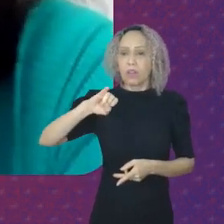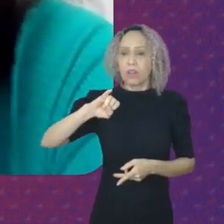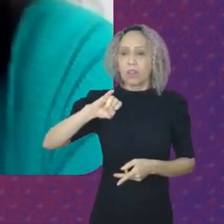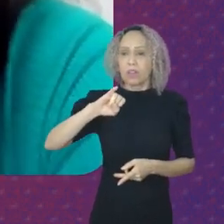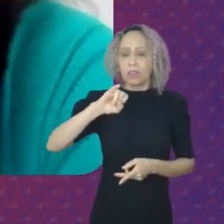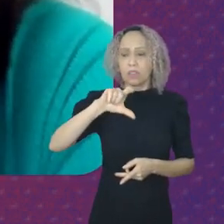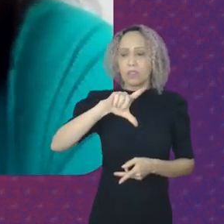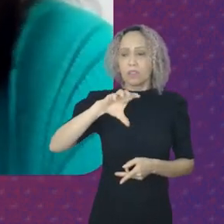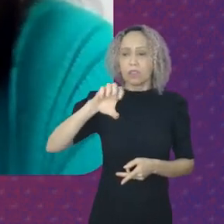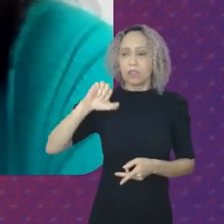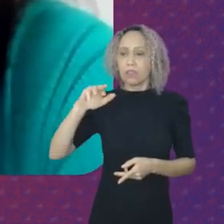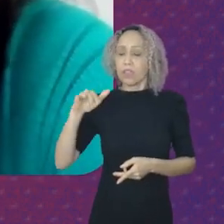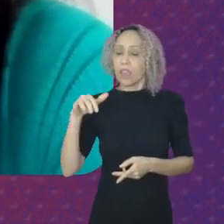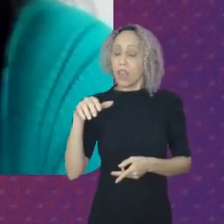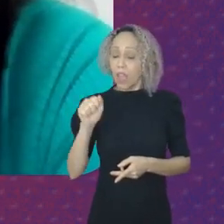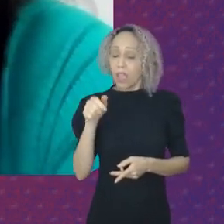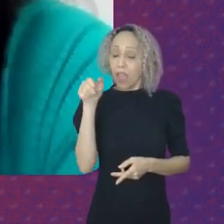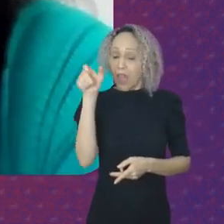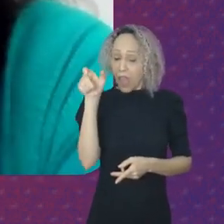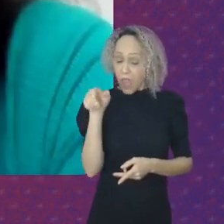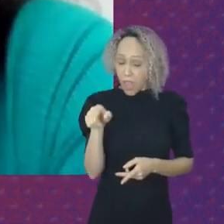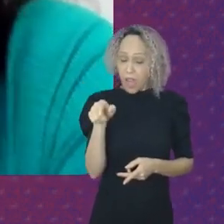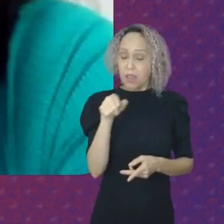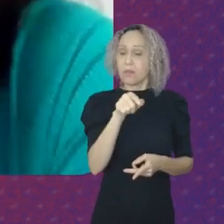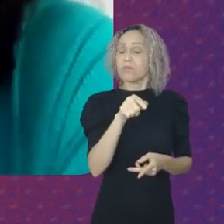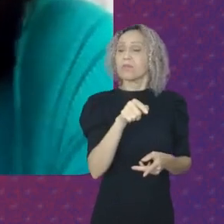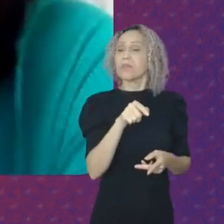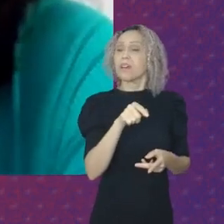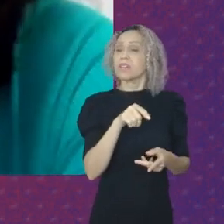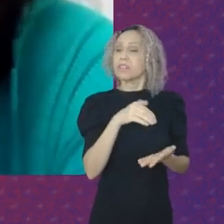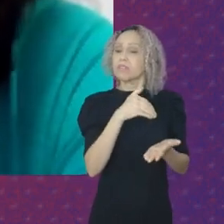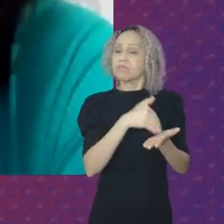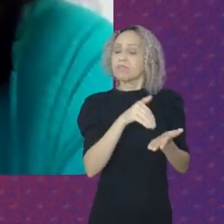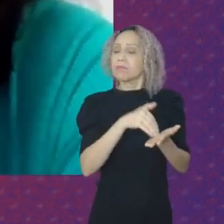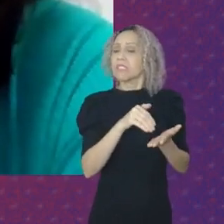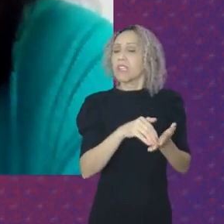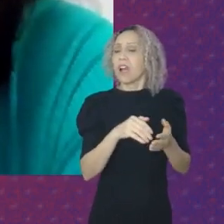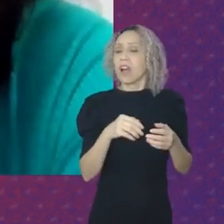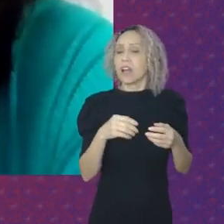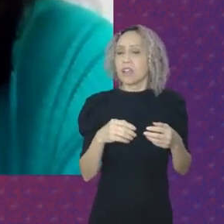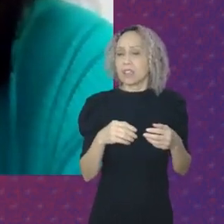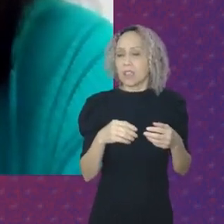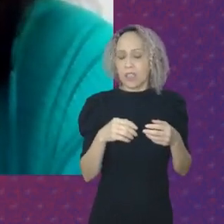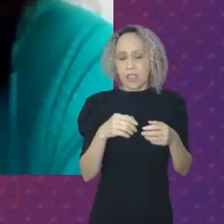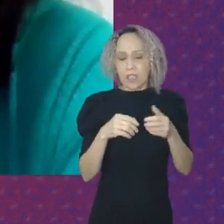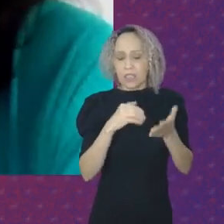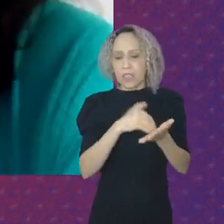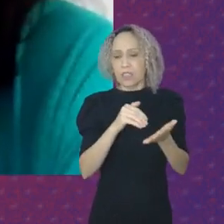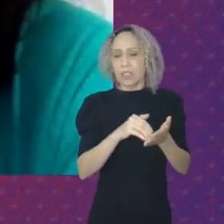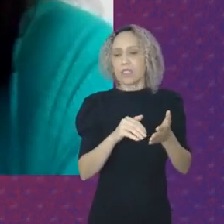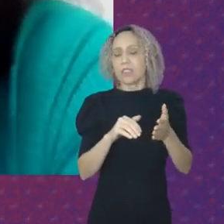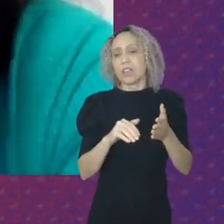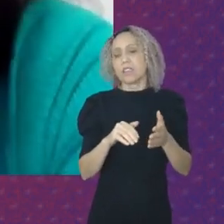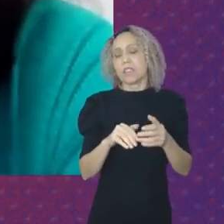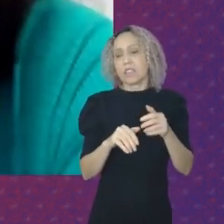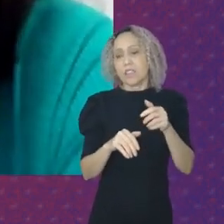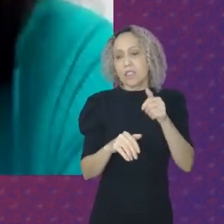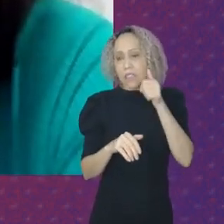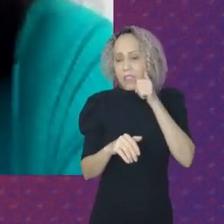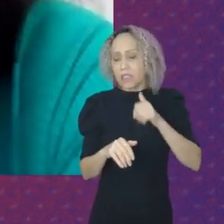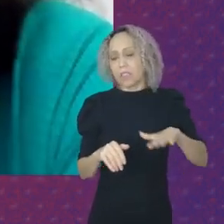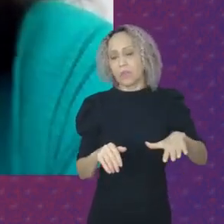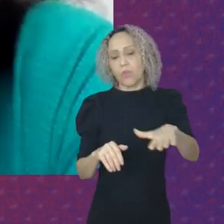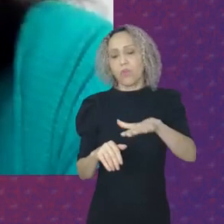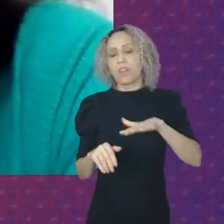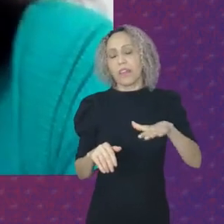que é criado, é ligado à presidência da República, e dentro da criação dessa Secretaria de Políticas para as Mulheres, na época, houve também